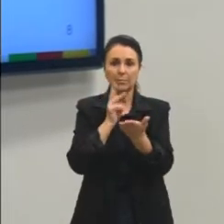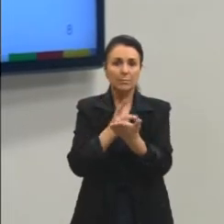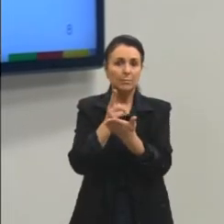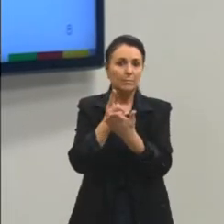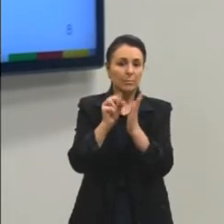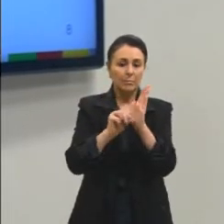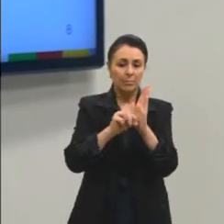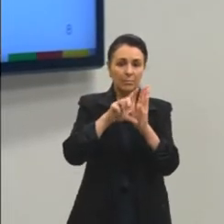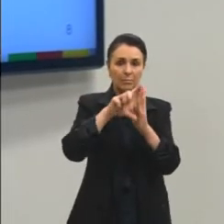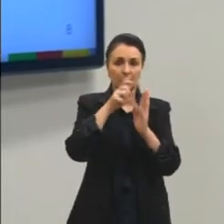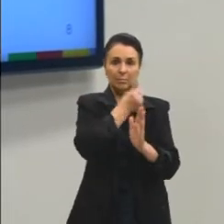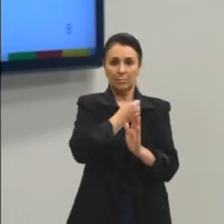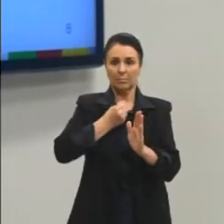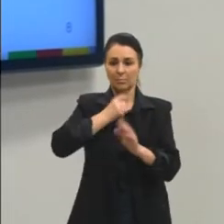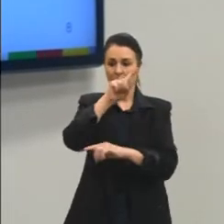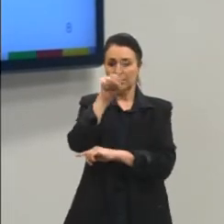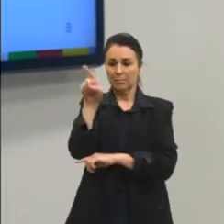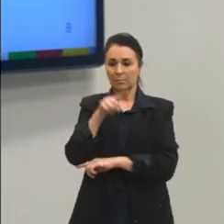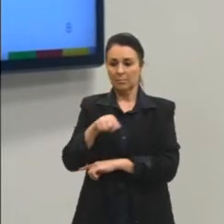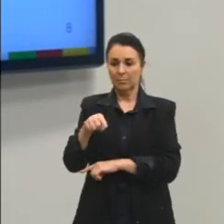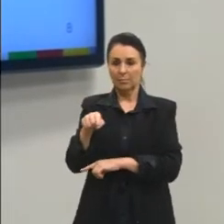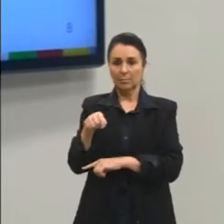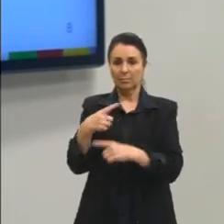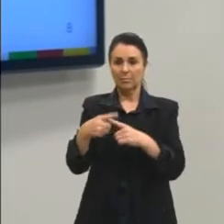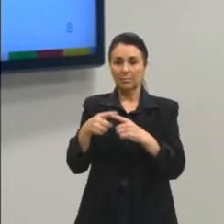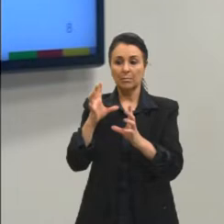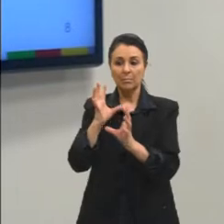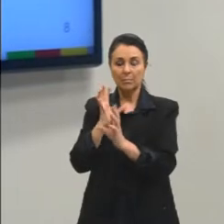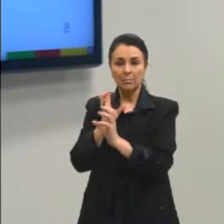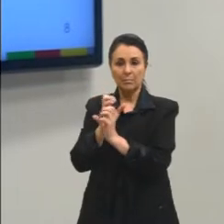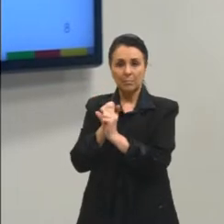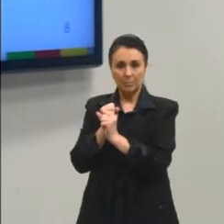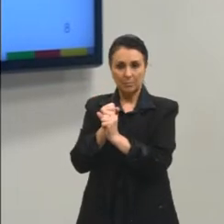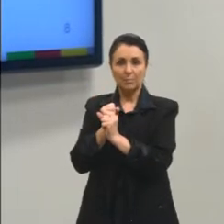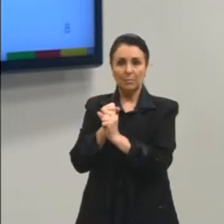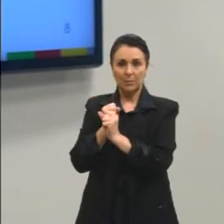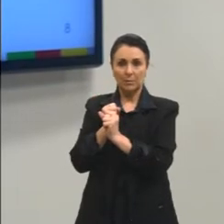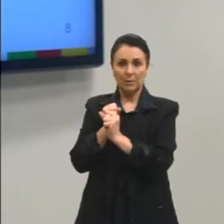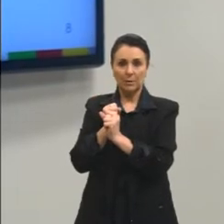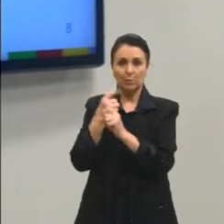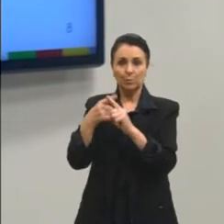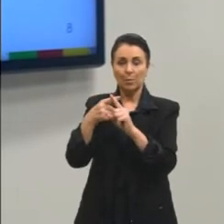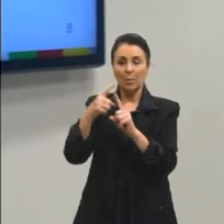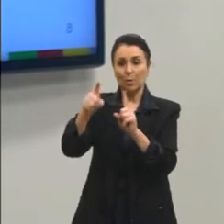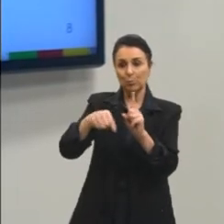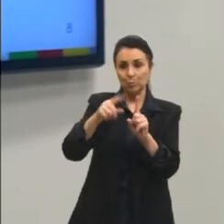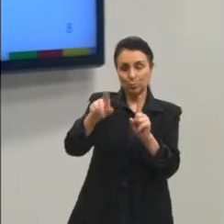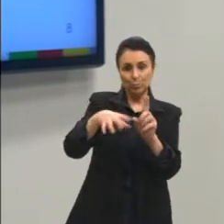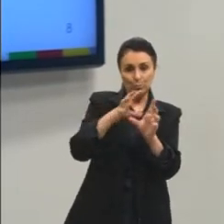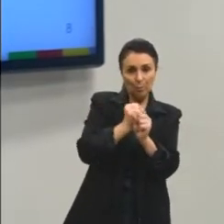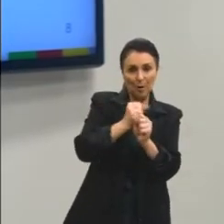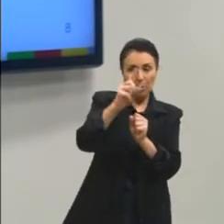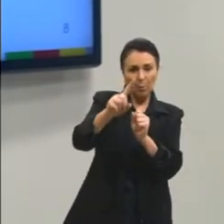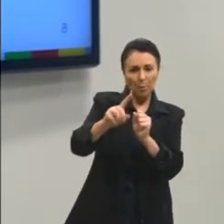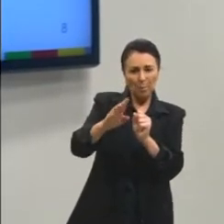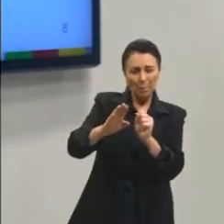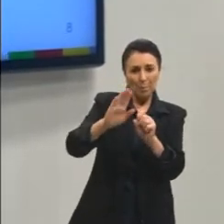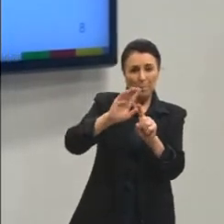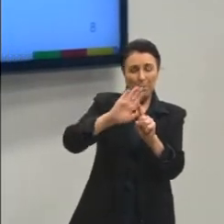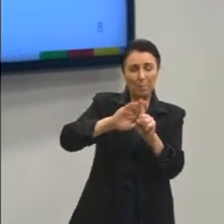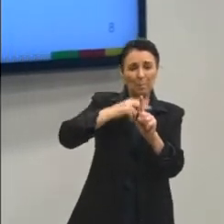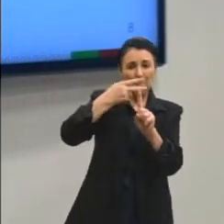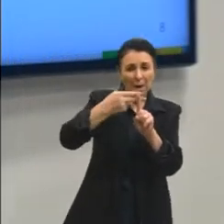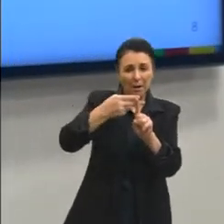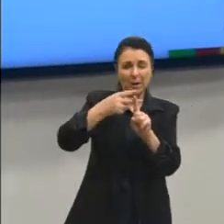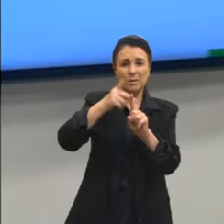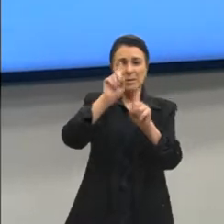sempre maior do que o número atômico porque a um somatório né Eu estou tomando número atômico com mais alguma coisa quando de nêutrons então ele tem que ser